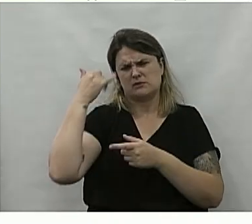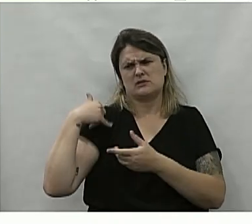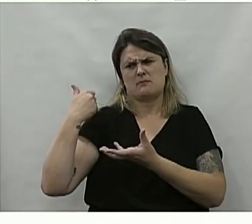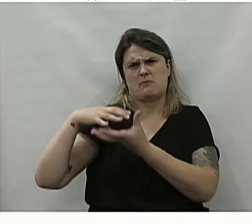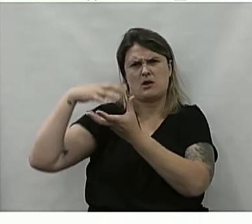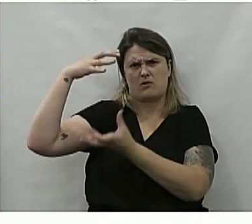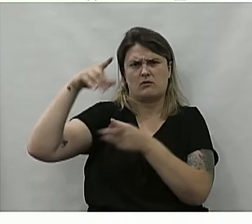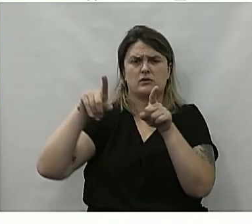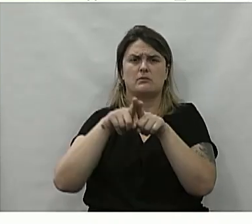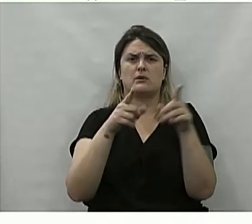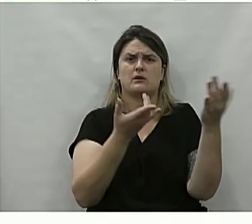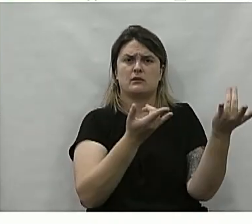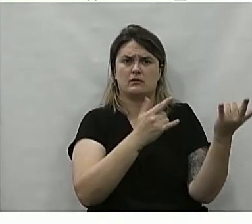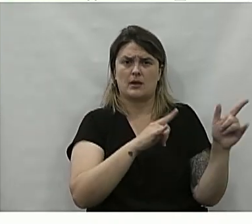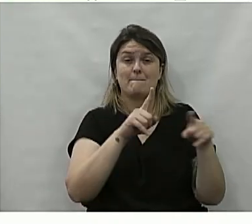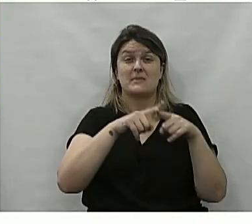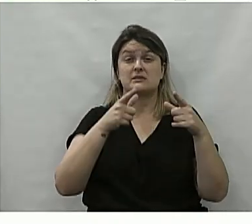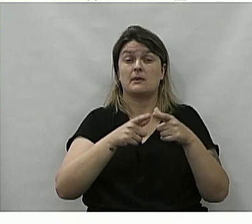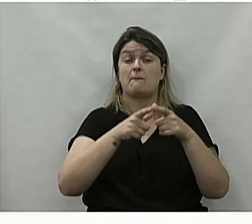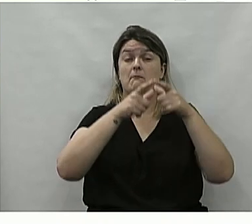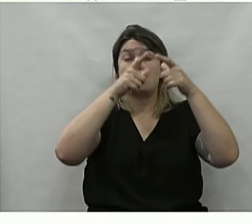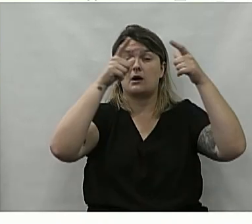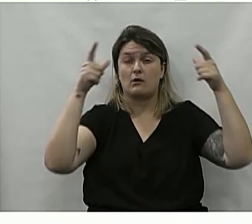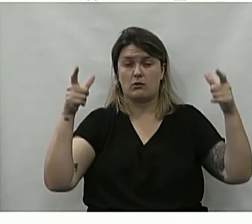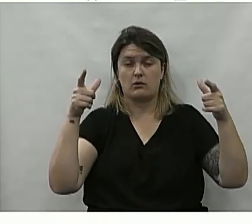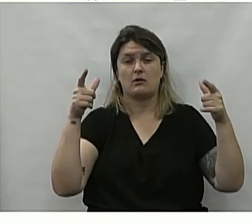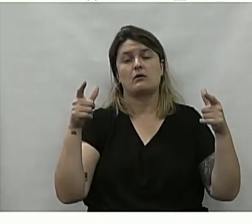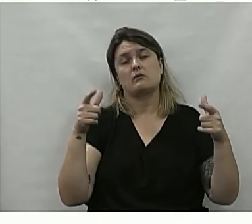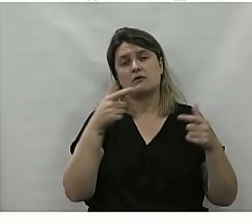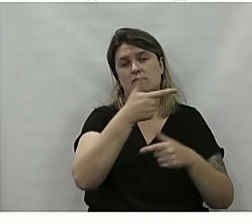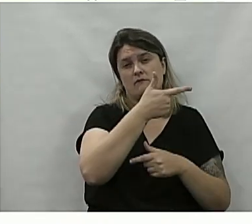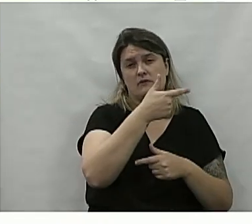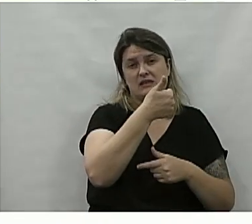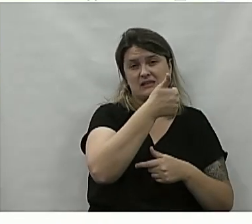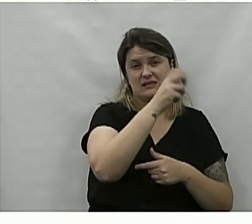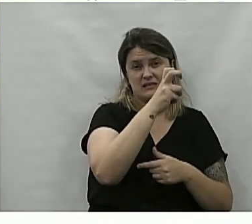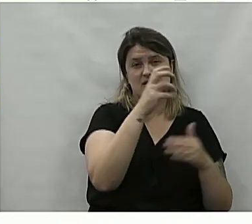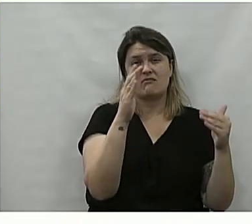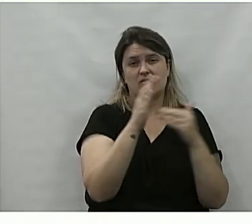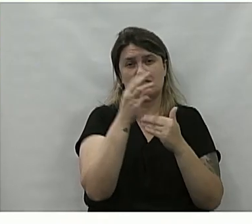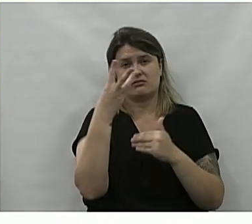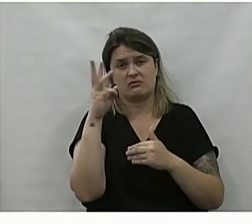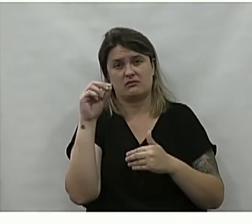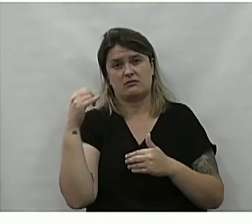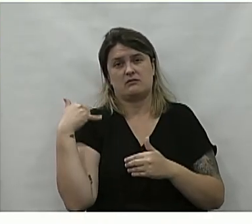E até mesmo Adolescentes Mas a grande Maioria De 15 a 30 anos